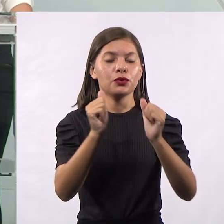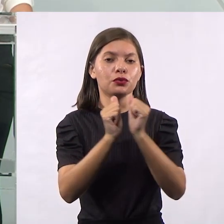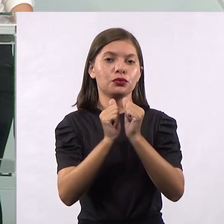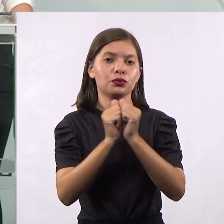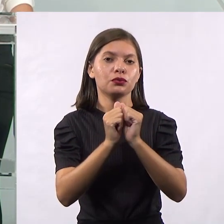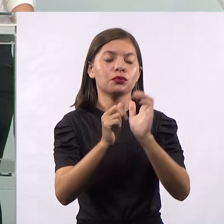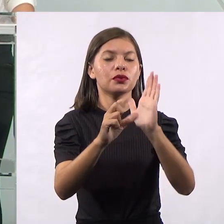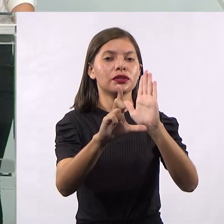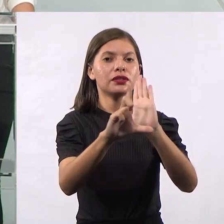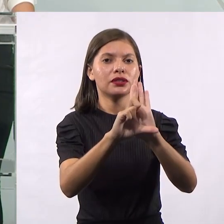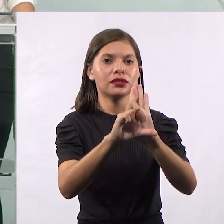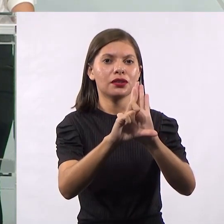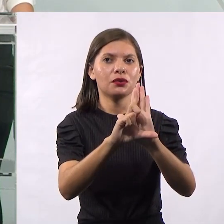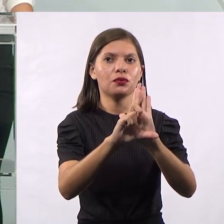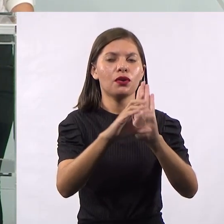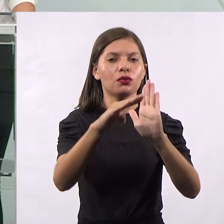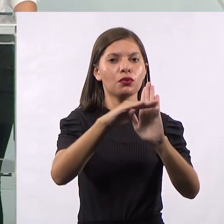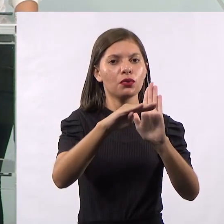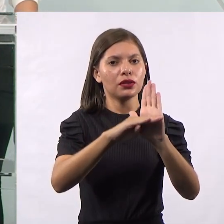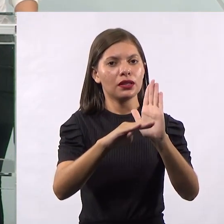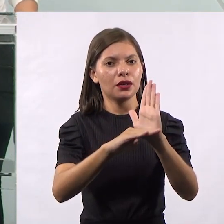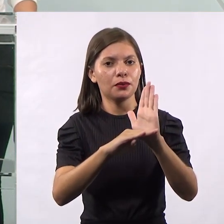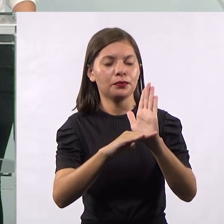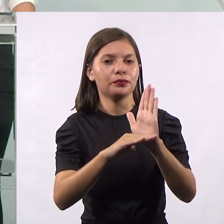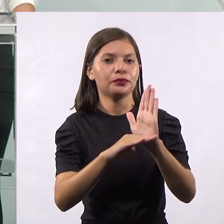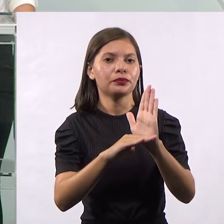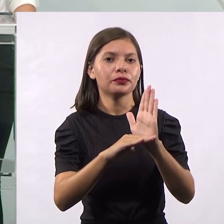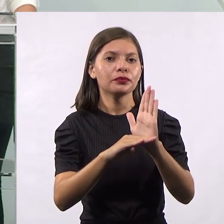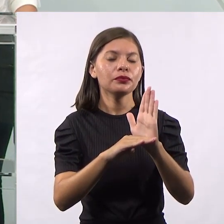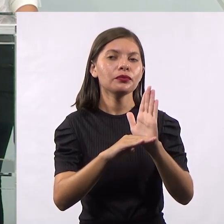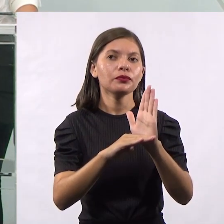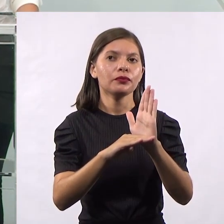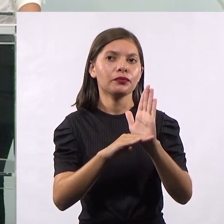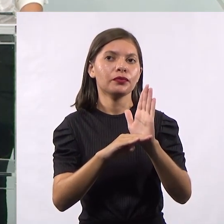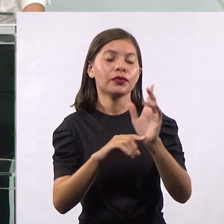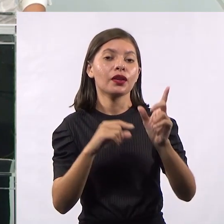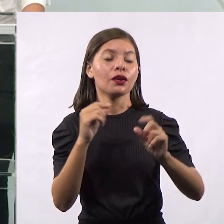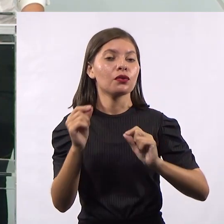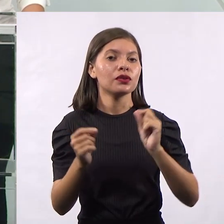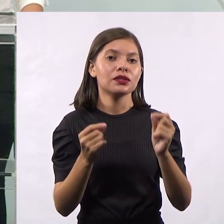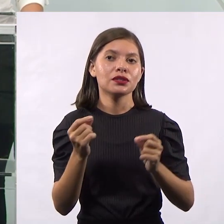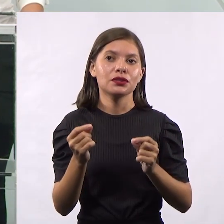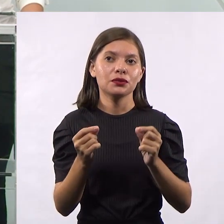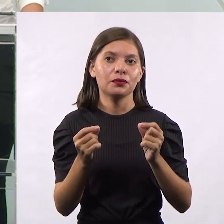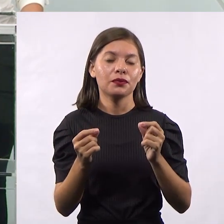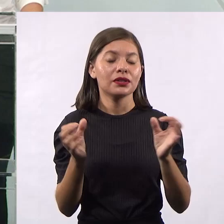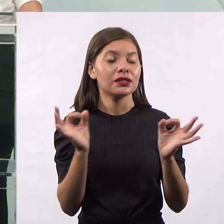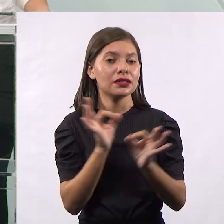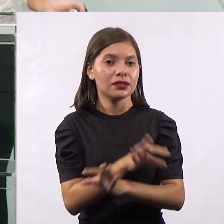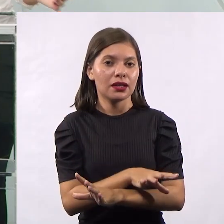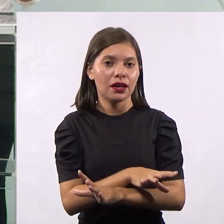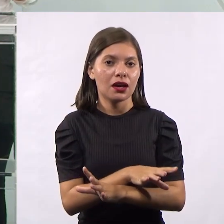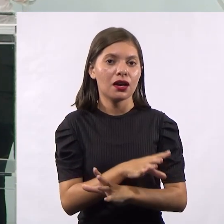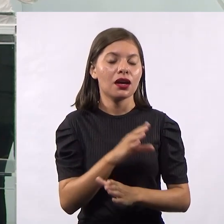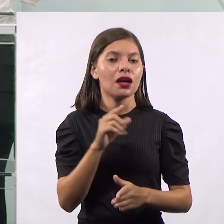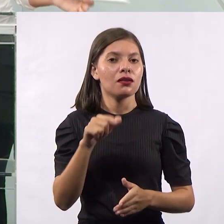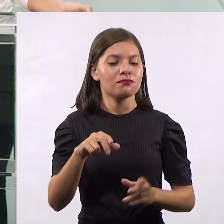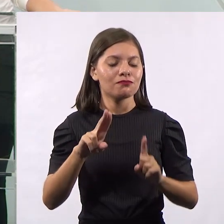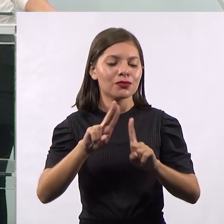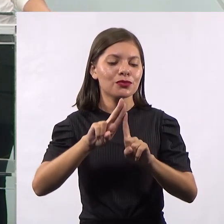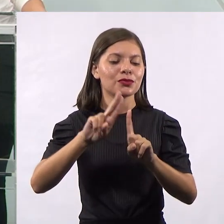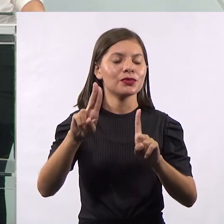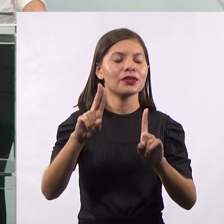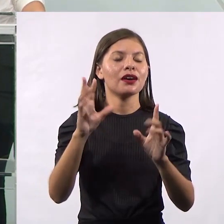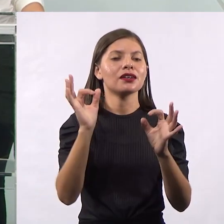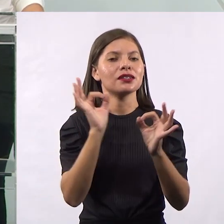forma conjunta com a legislação, com o roteiro e com a doutrina, tá? Com isso, gente, a gente